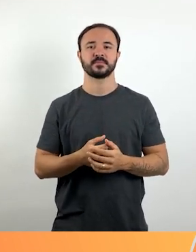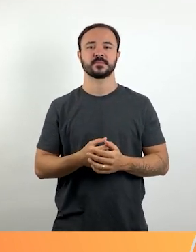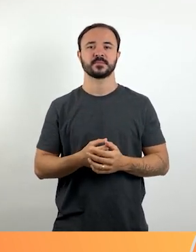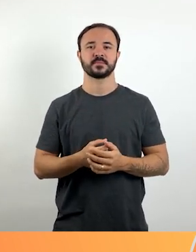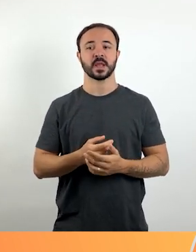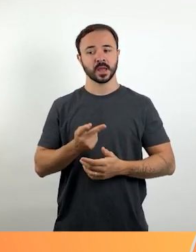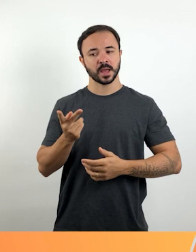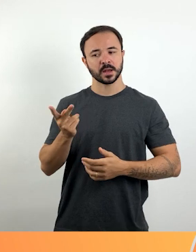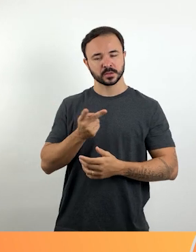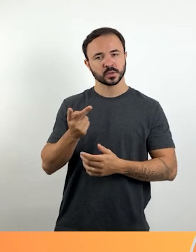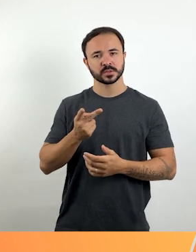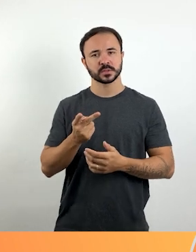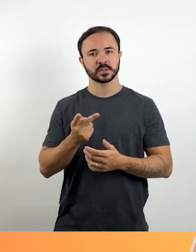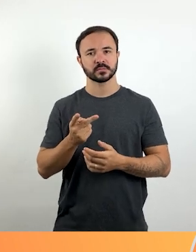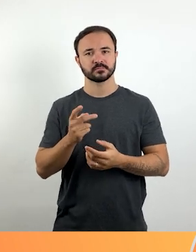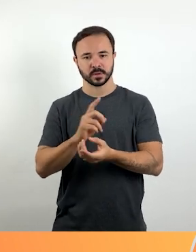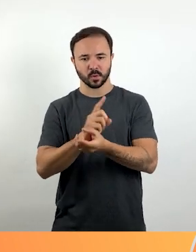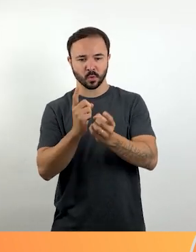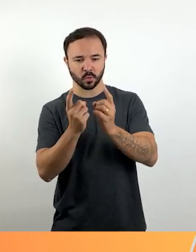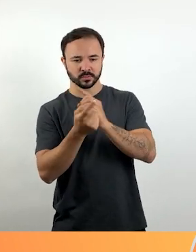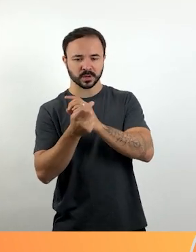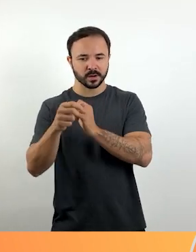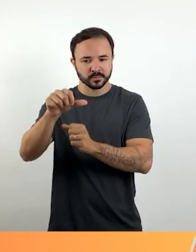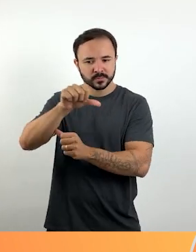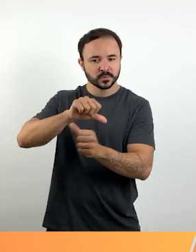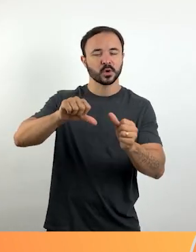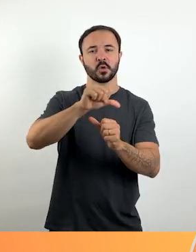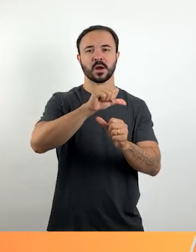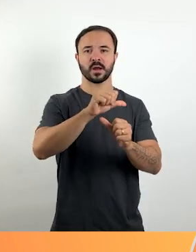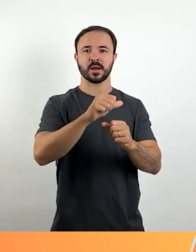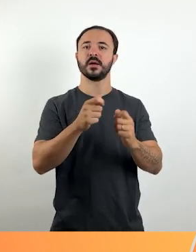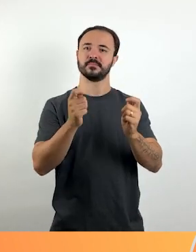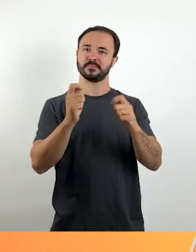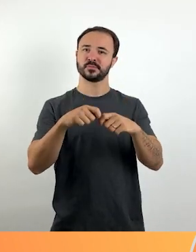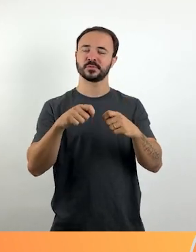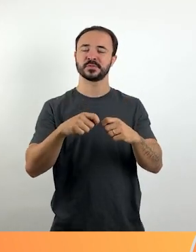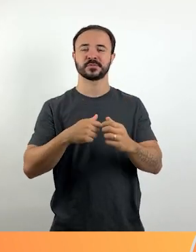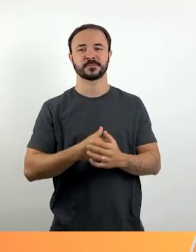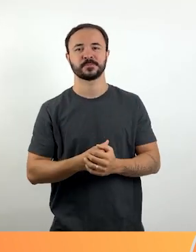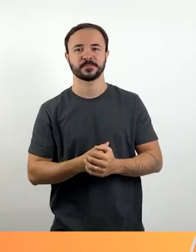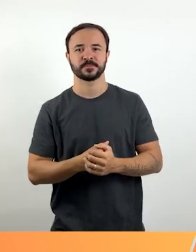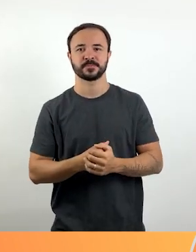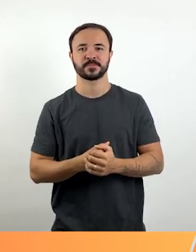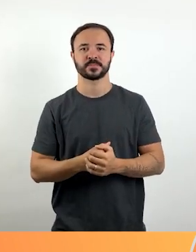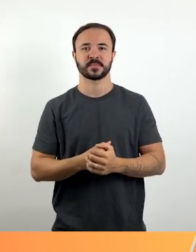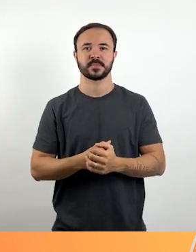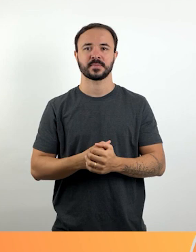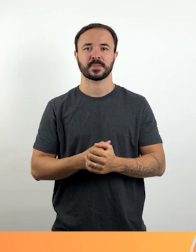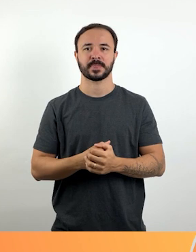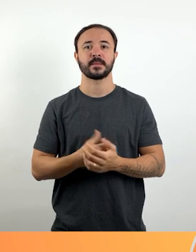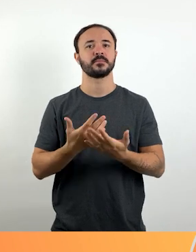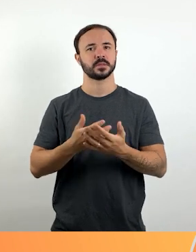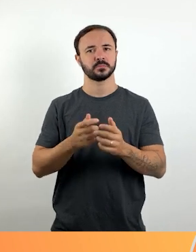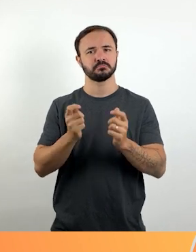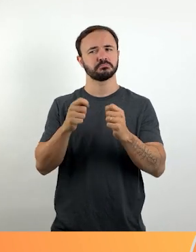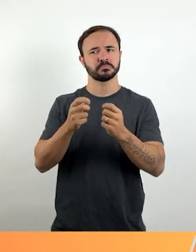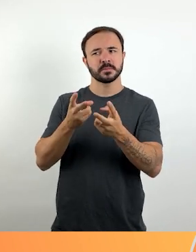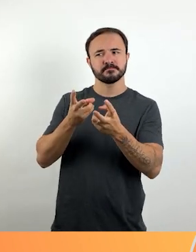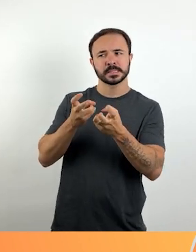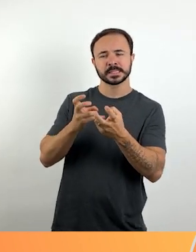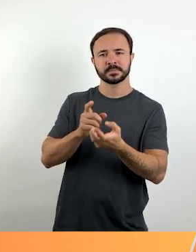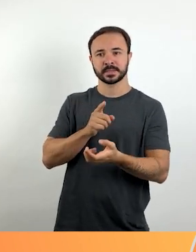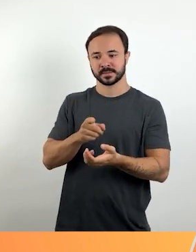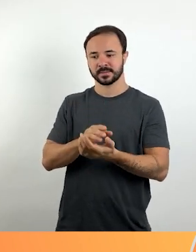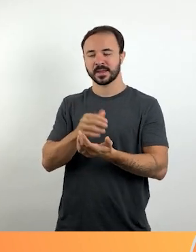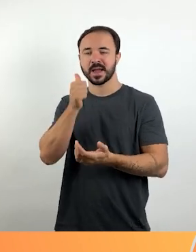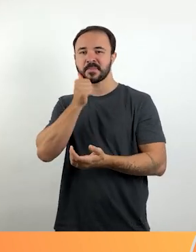Paulo vai ficar na posição da Maria e Maria vai ficar na posição do Paulo. Então, nesse sentido, nós podemos dizer que quando